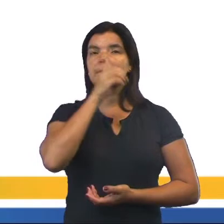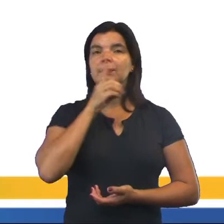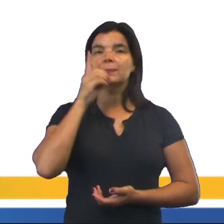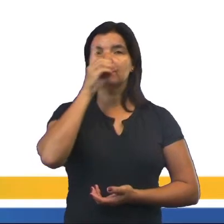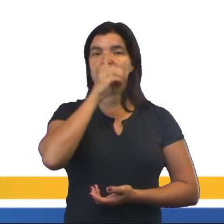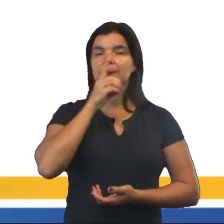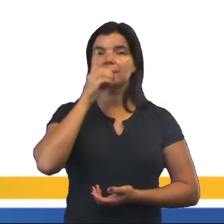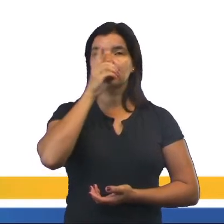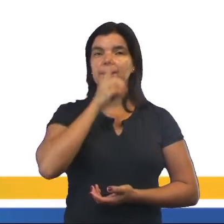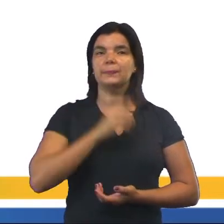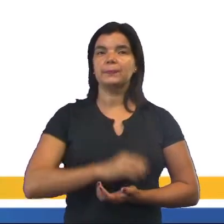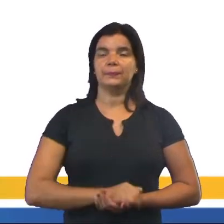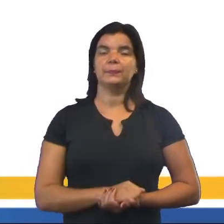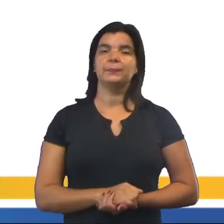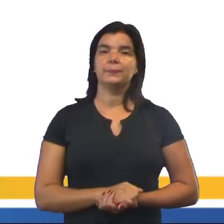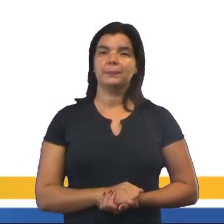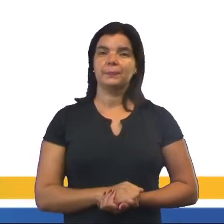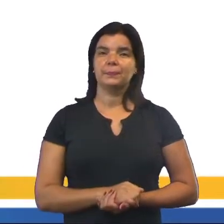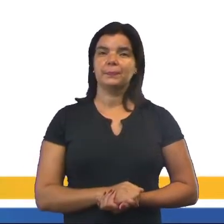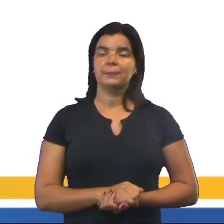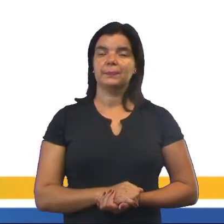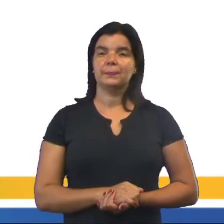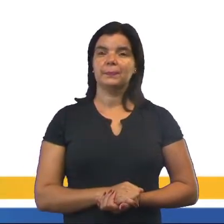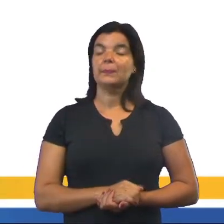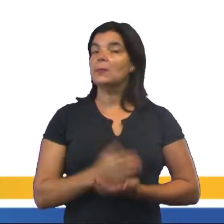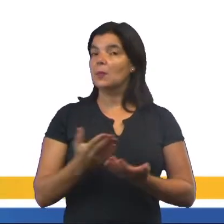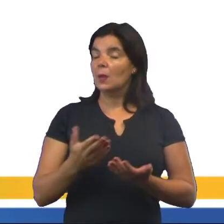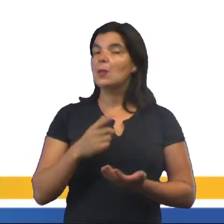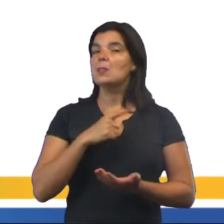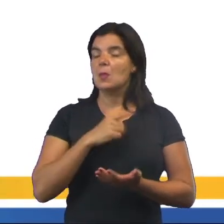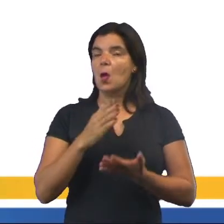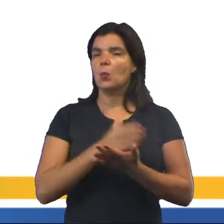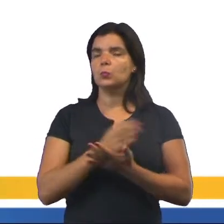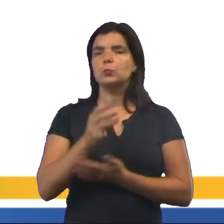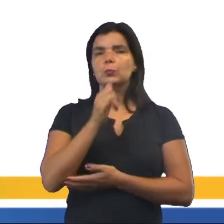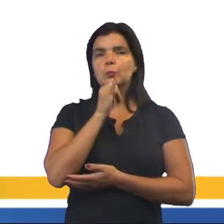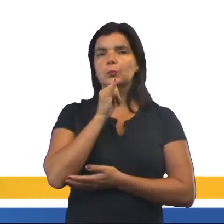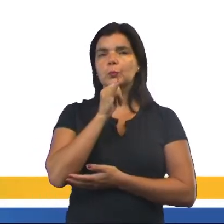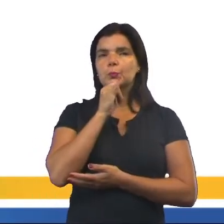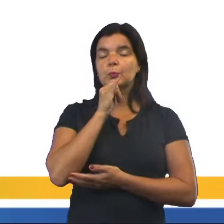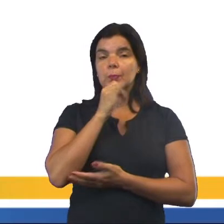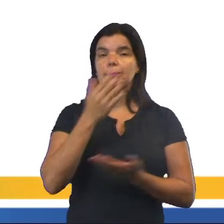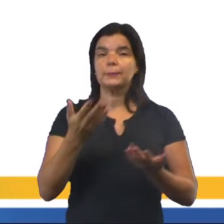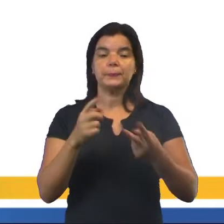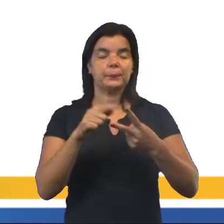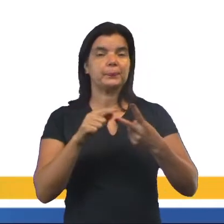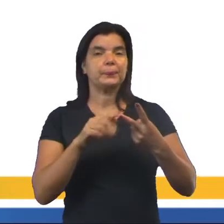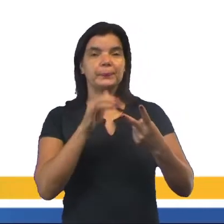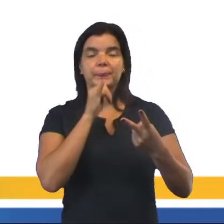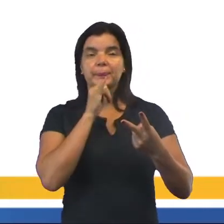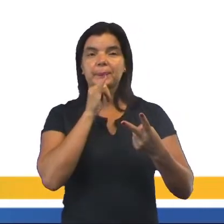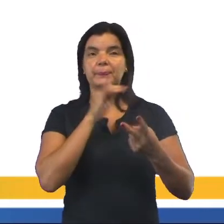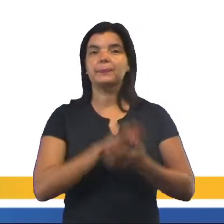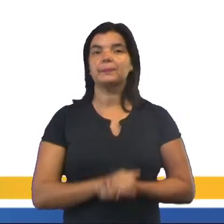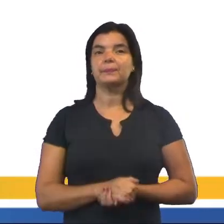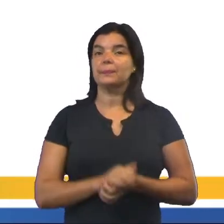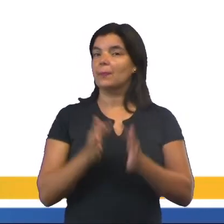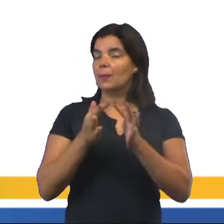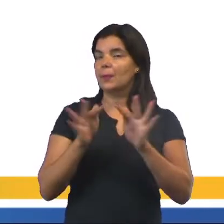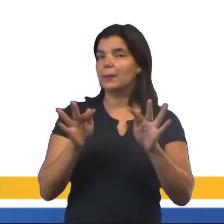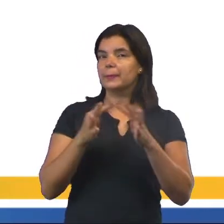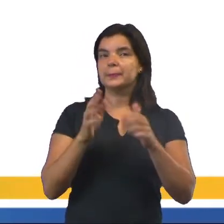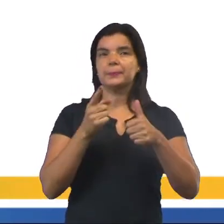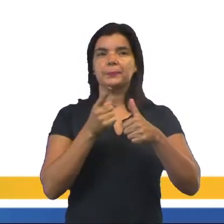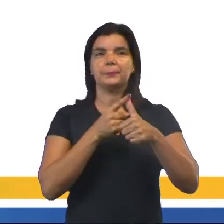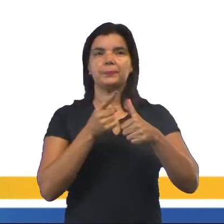Sunday, domingo. Nós temos também alguns exemplos, na verdade, dois exemplos em frases.